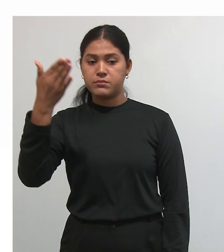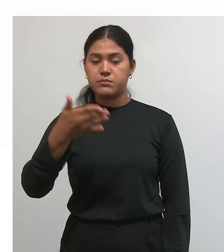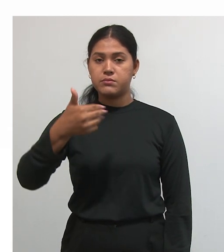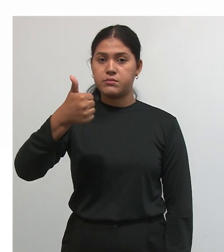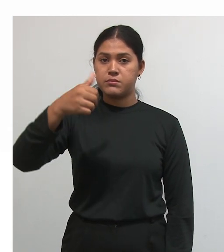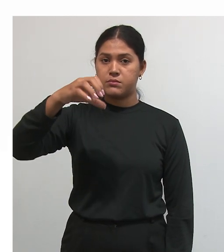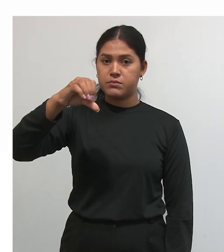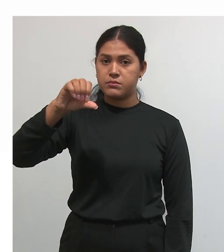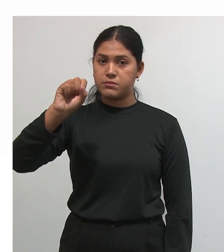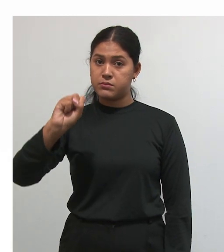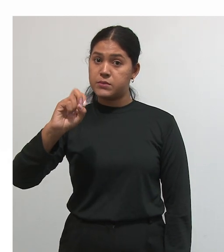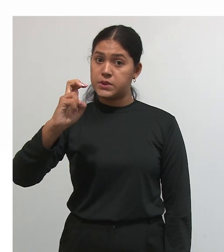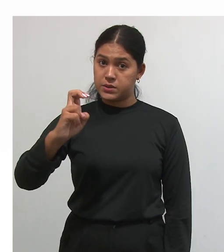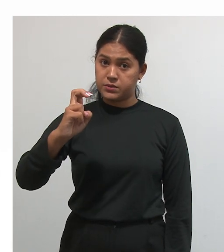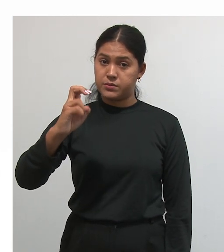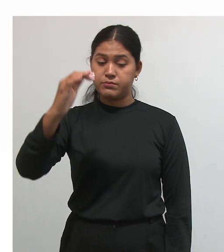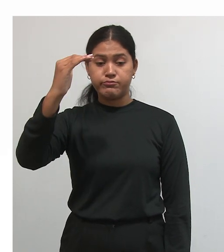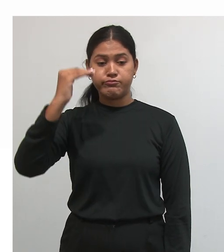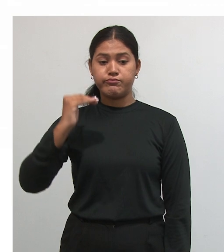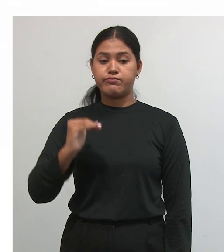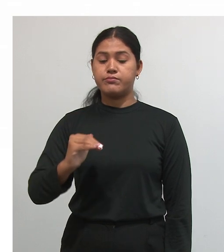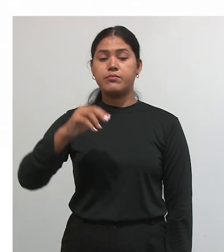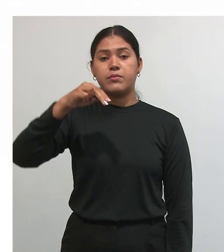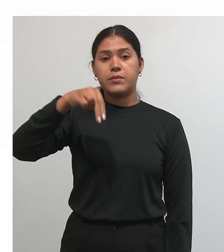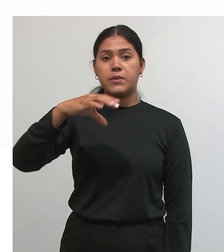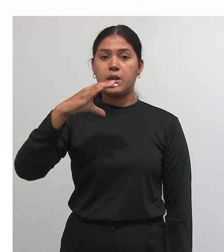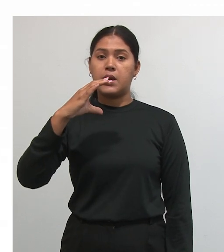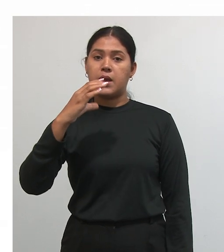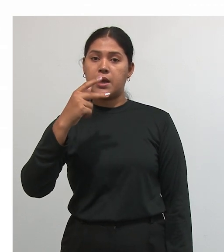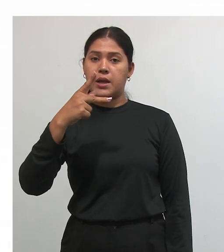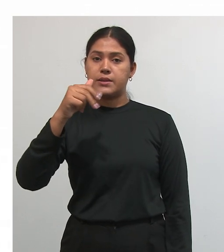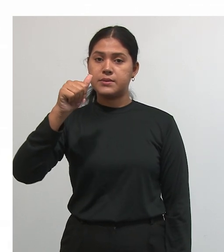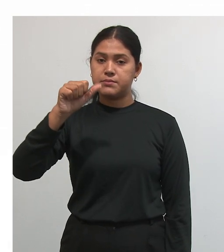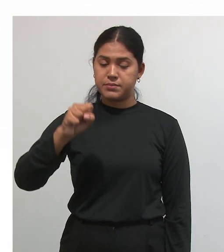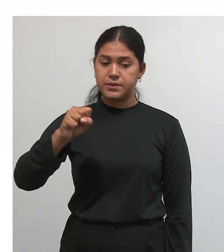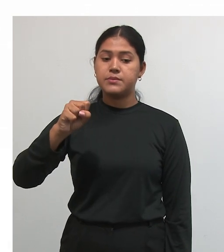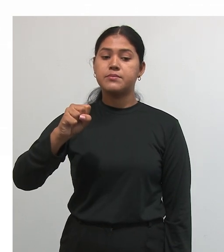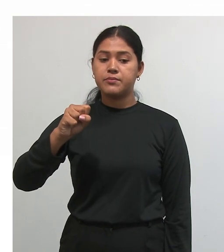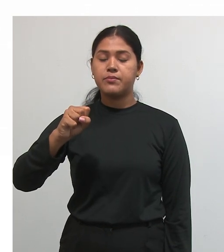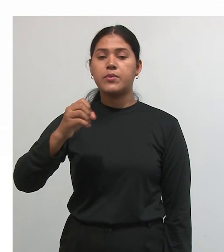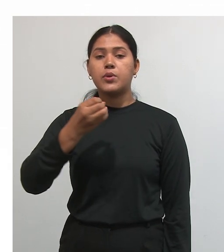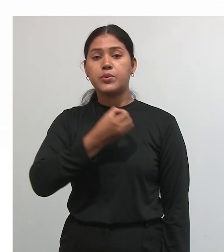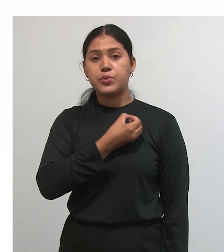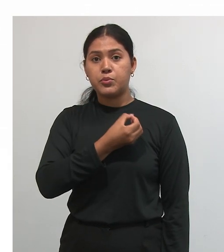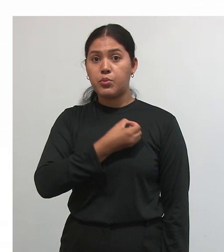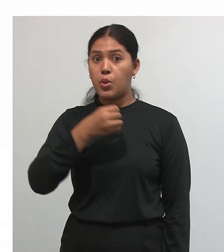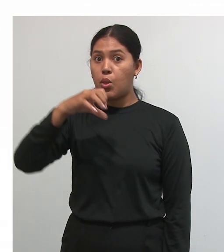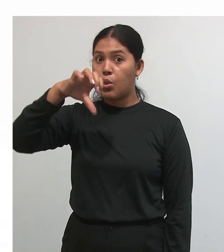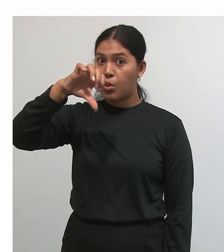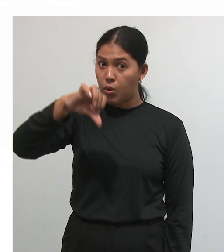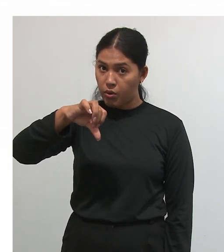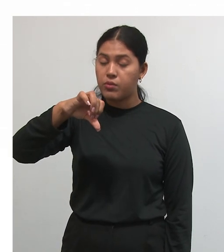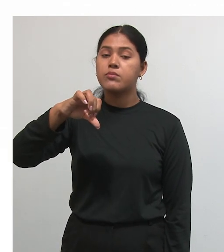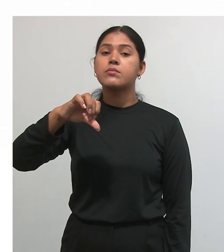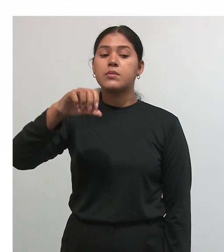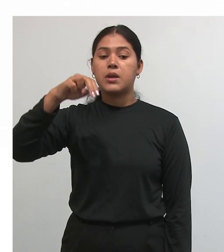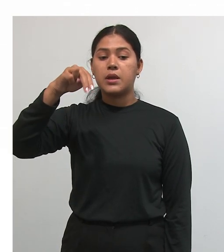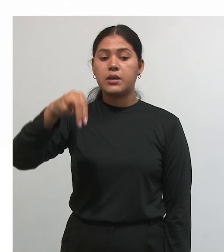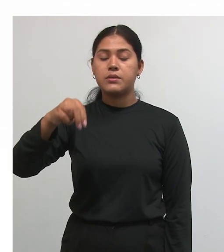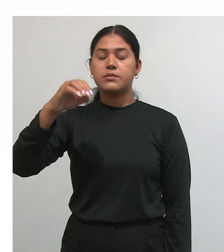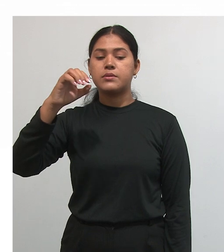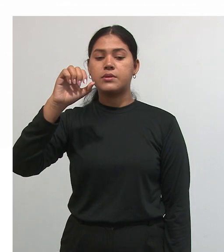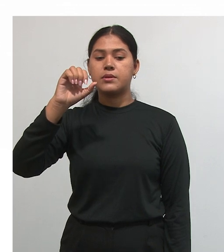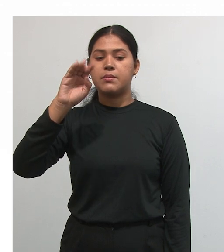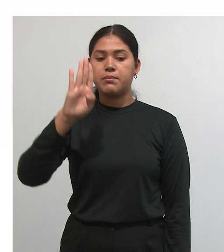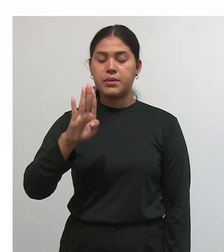1162 aqui de 1985 e o MCASP, que seria agora a 9ª edição, e a NBCT